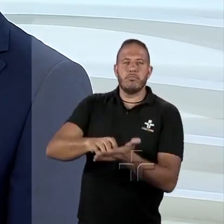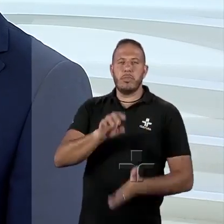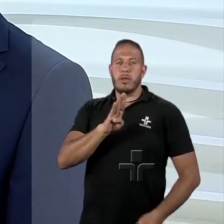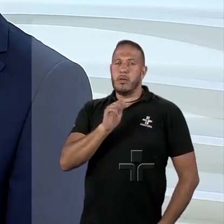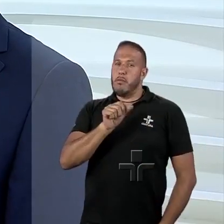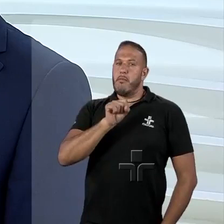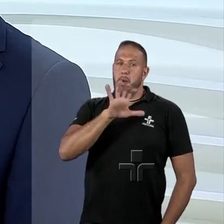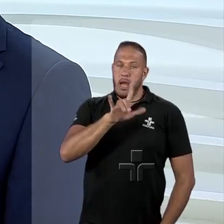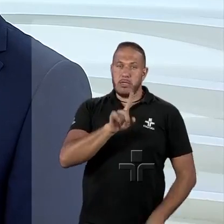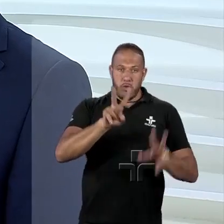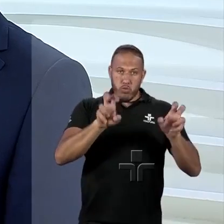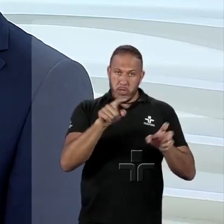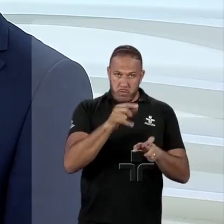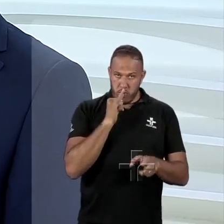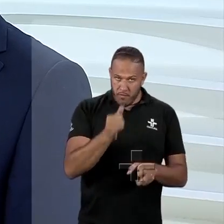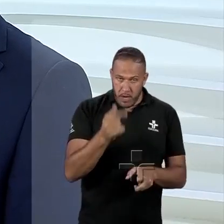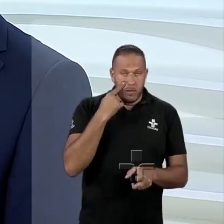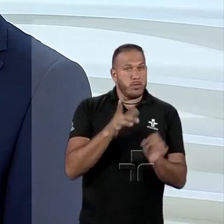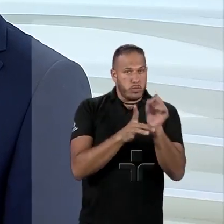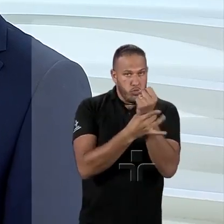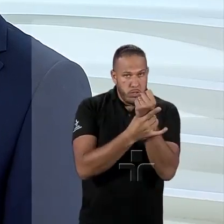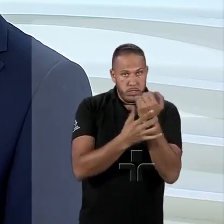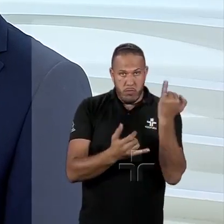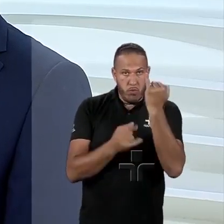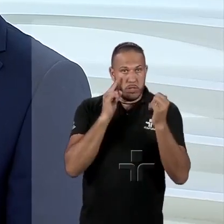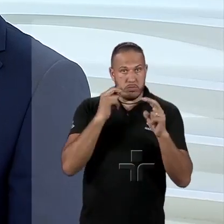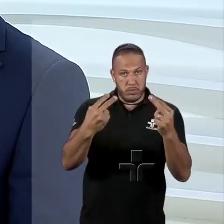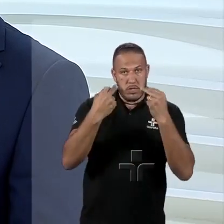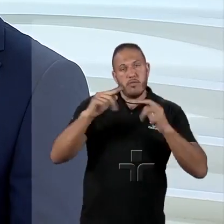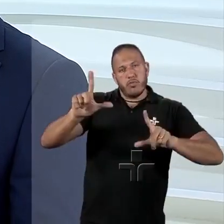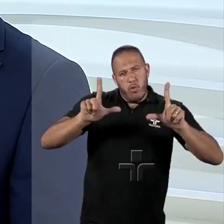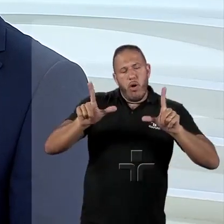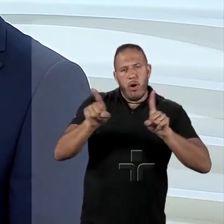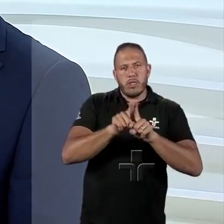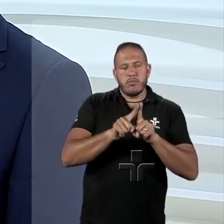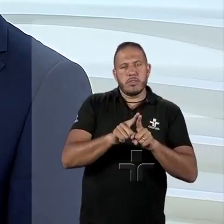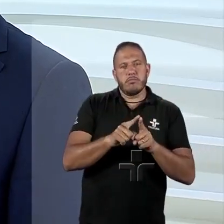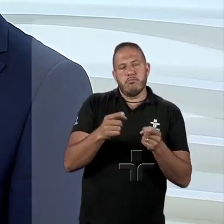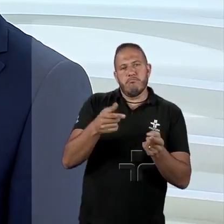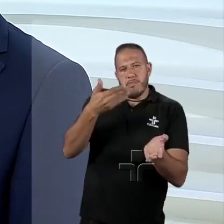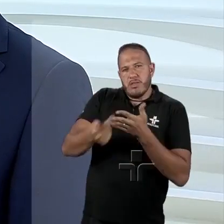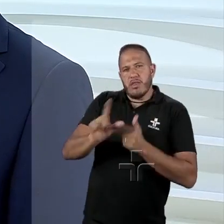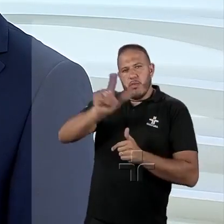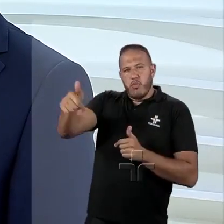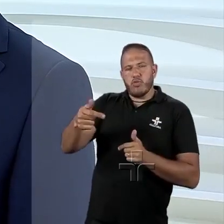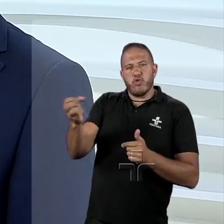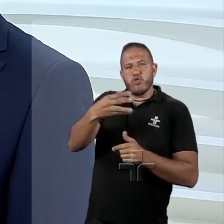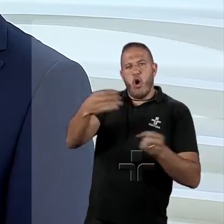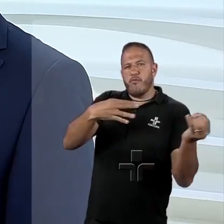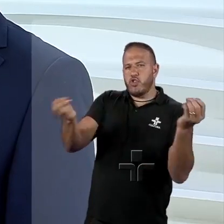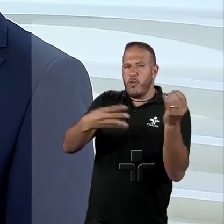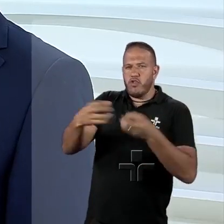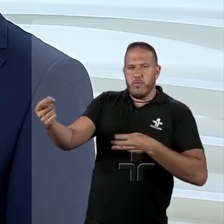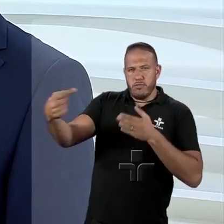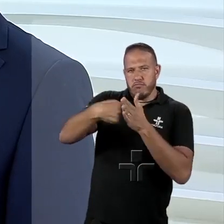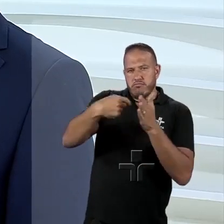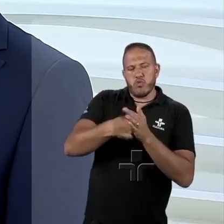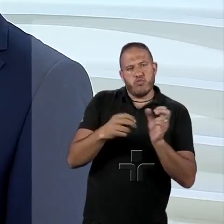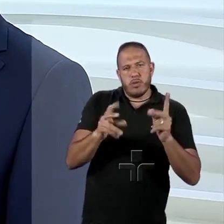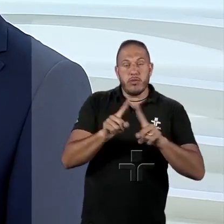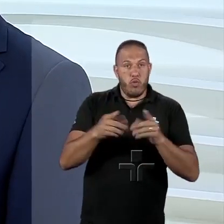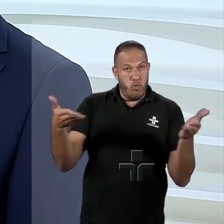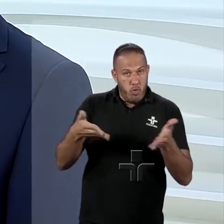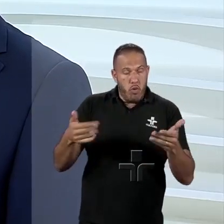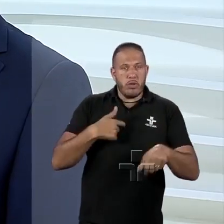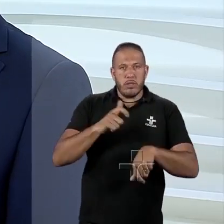que é um tema importante aos telespectadores que estão nos acompanhando agora, sem prejuízo de novas perguntas que possam ocorrer sobre o tema. Hoje nós